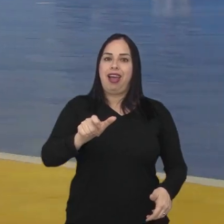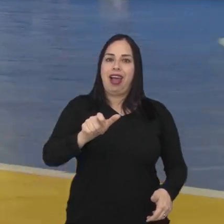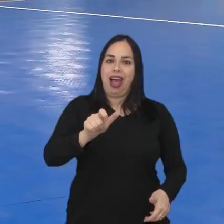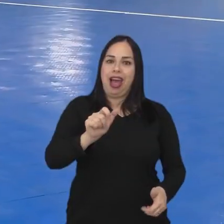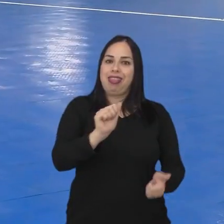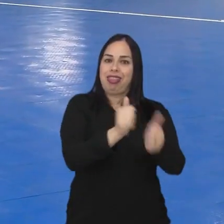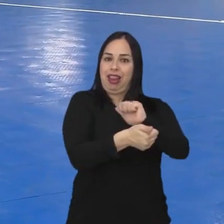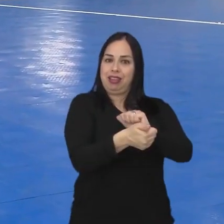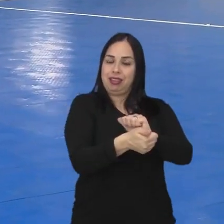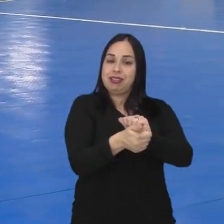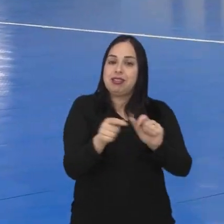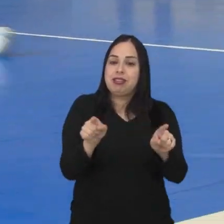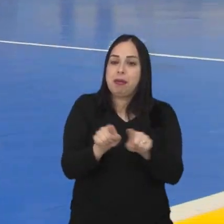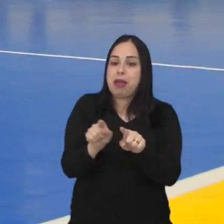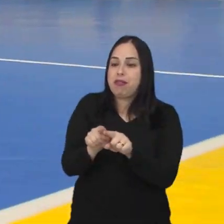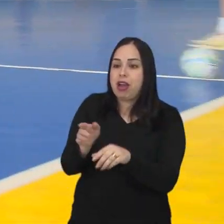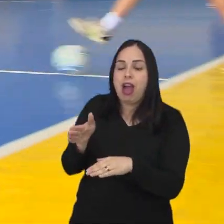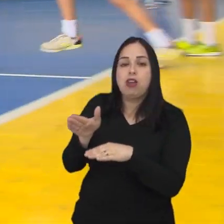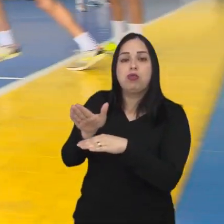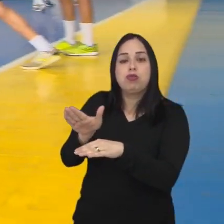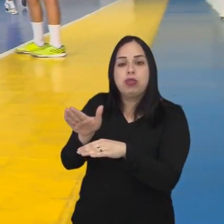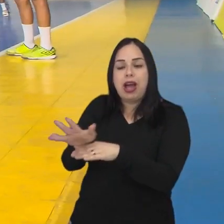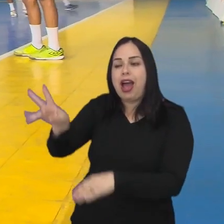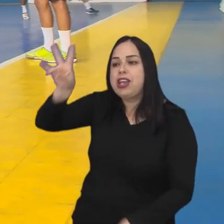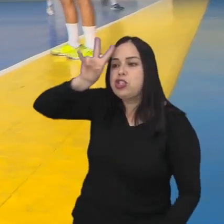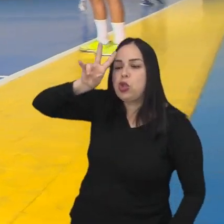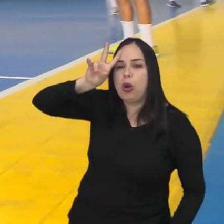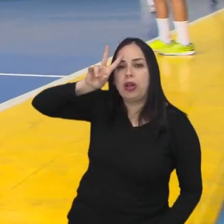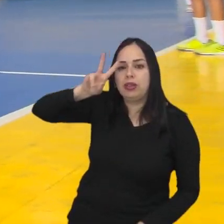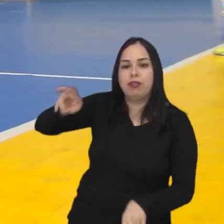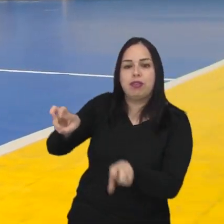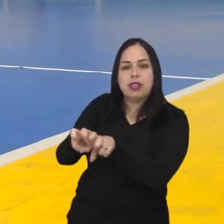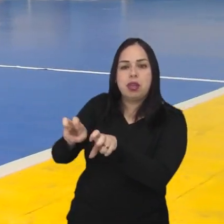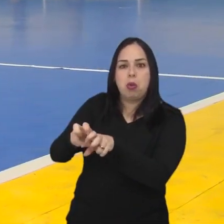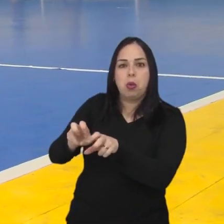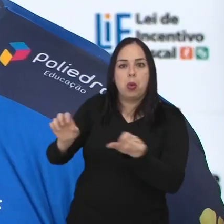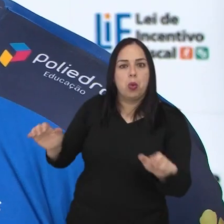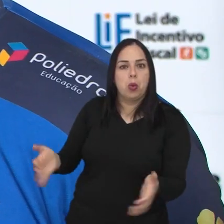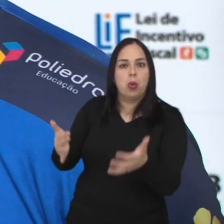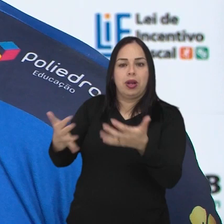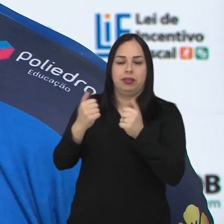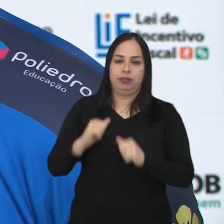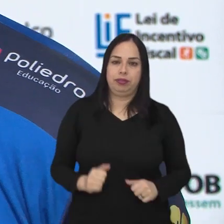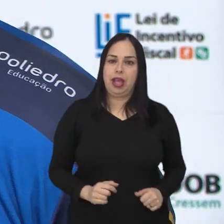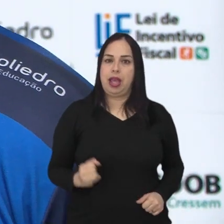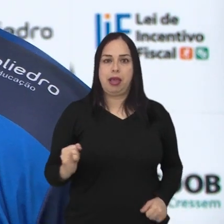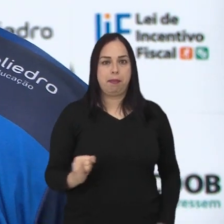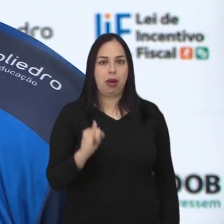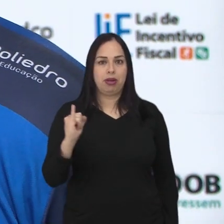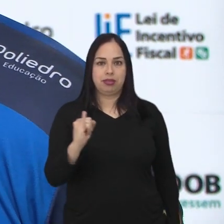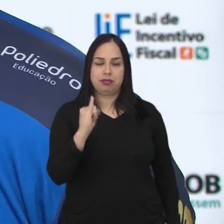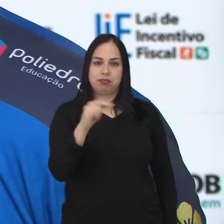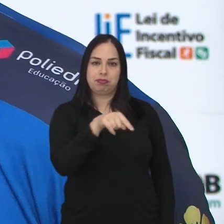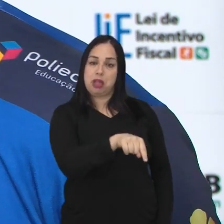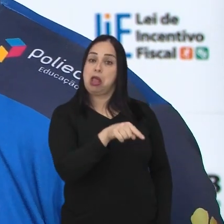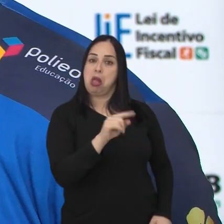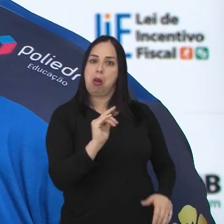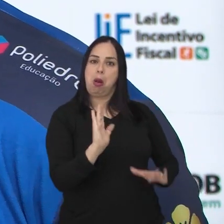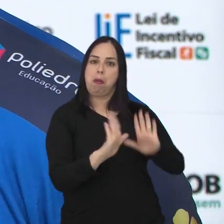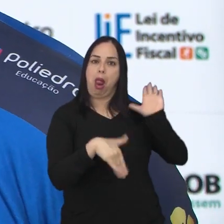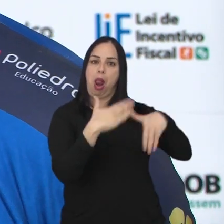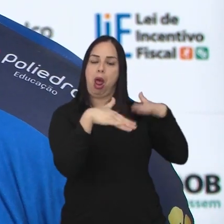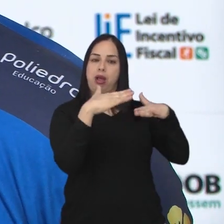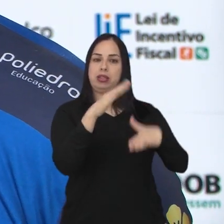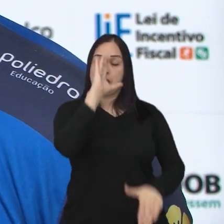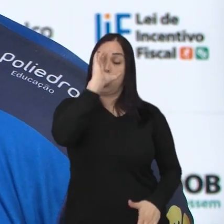atletas, o projeto vai ajudar também a manter viva a história do futsal. É importante a gente formar o atleta, para ele crescer também